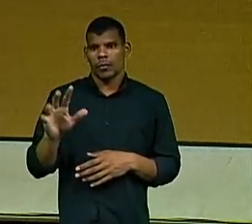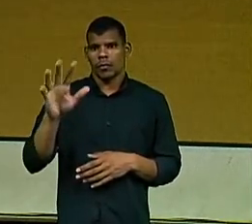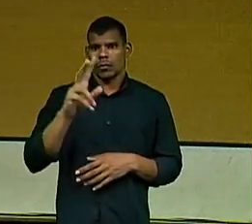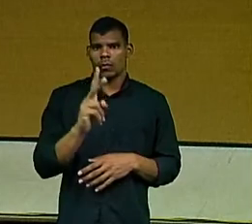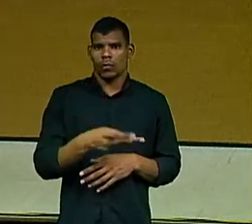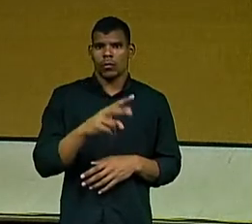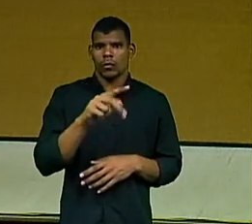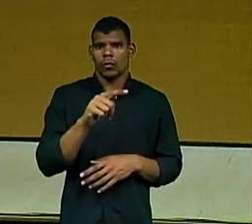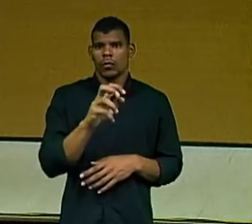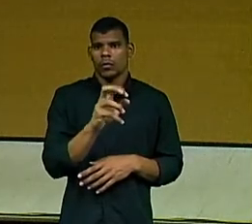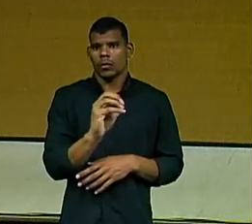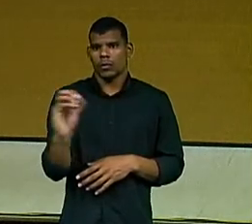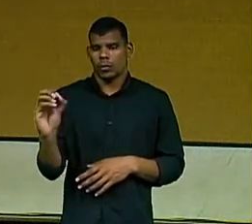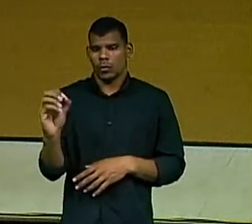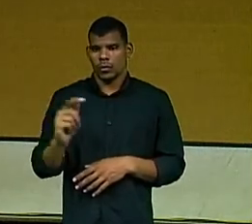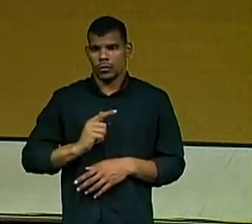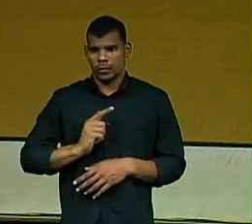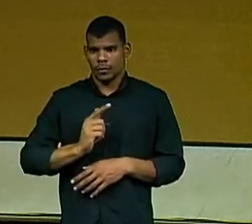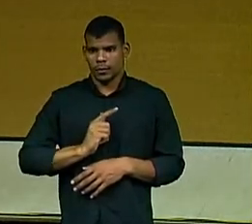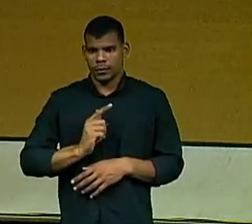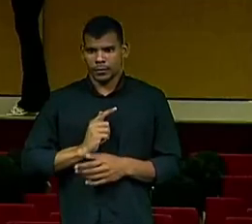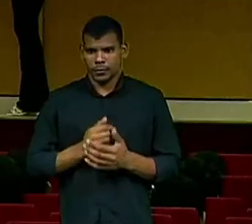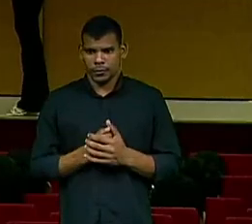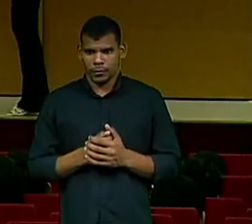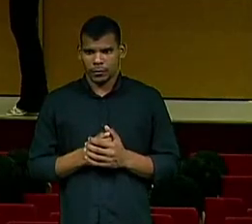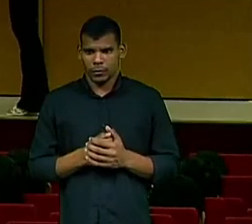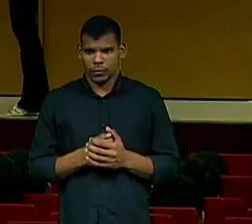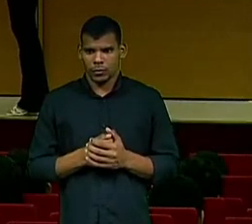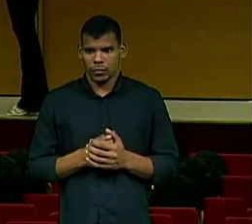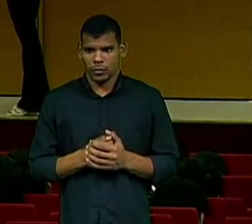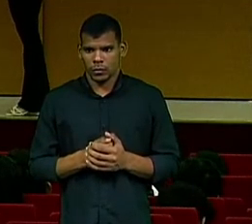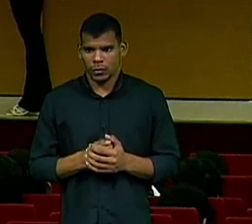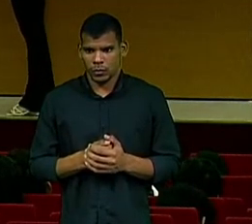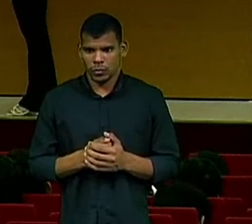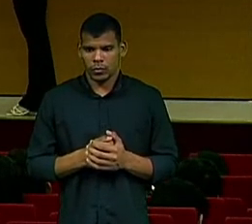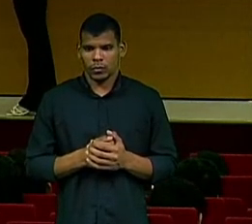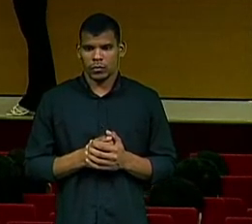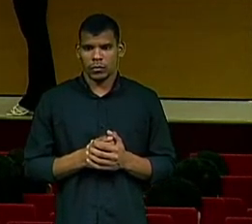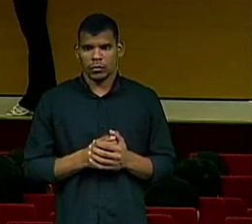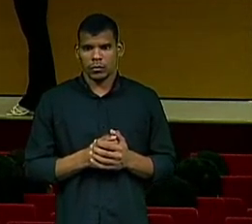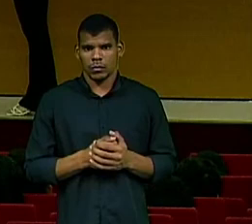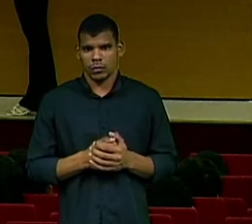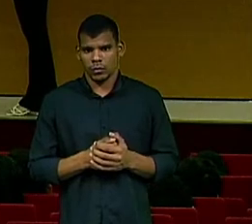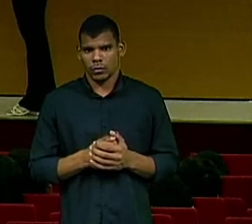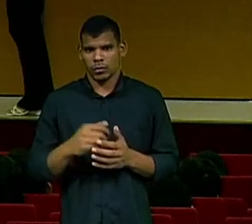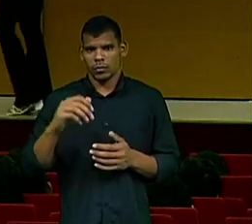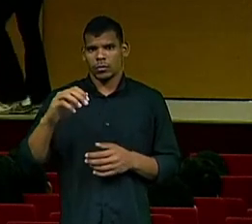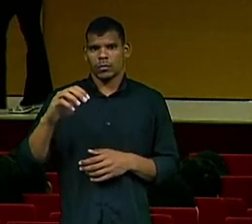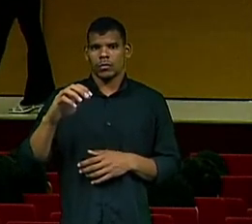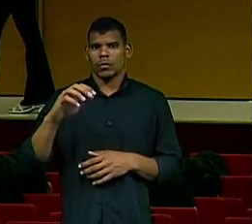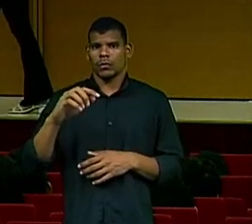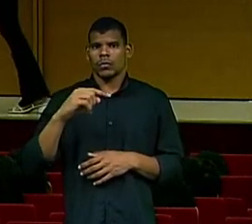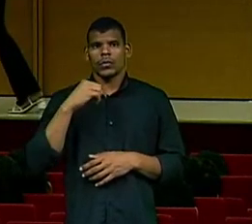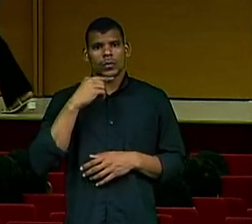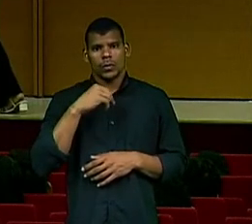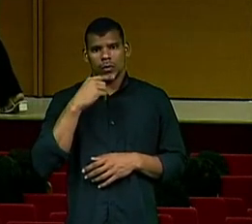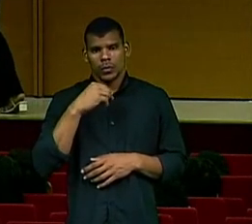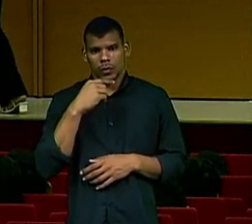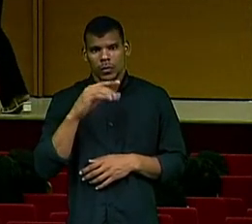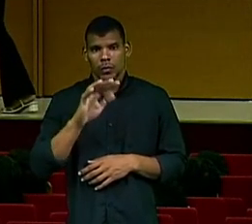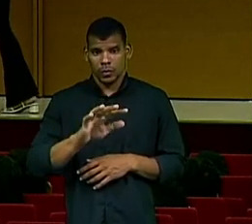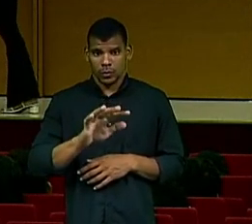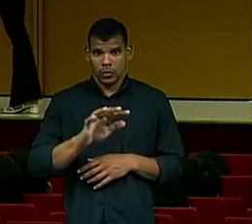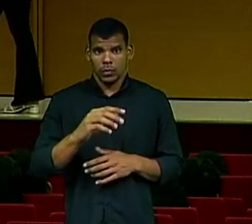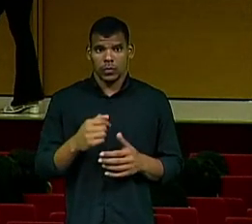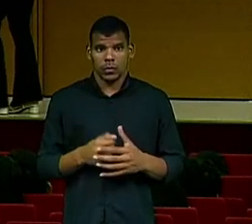2.700 tá então o Plano Cruzado ele não foi eficiente tá E aí